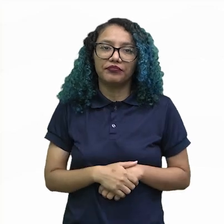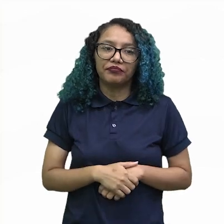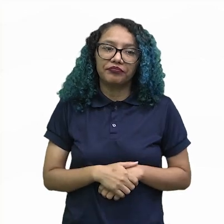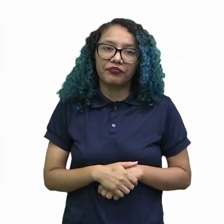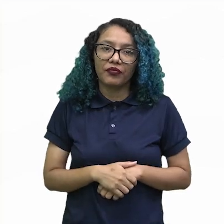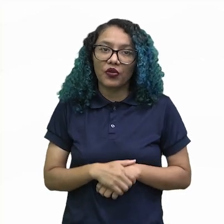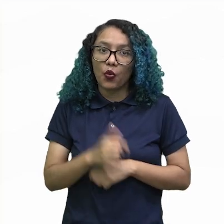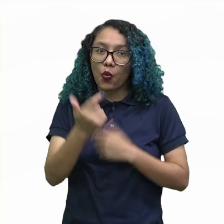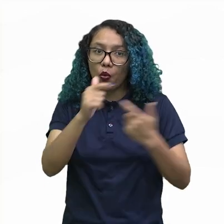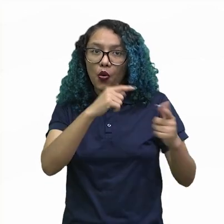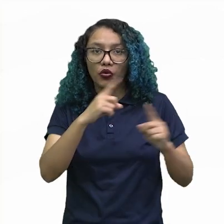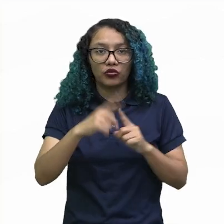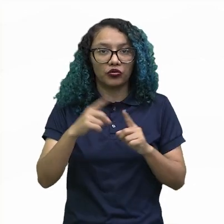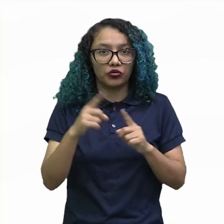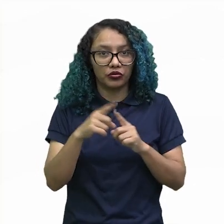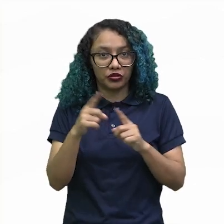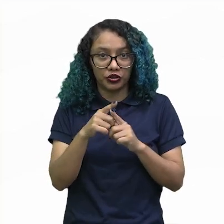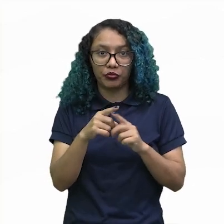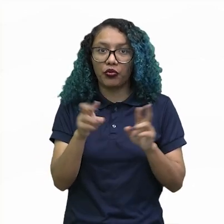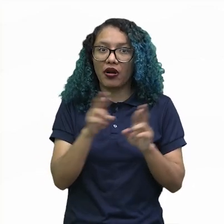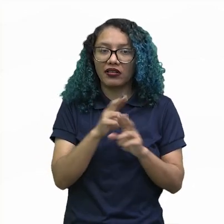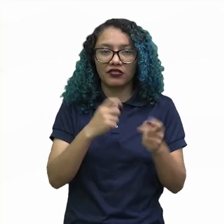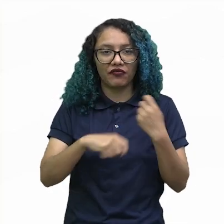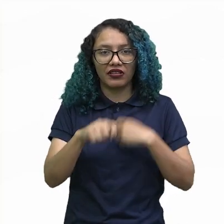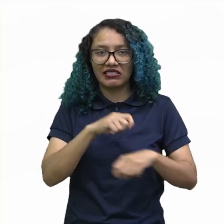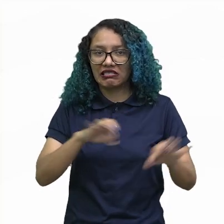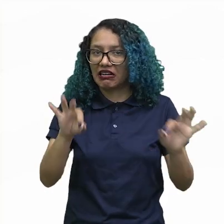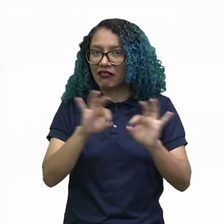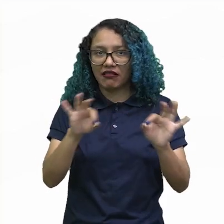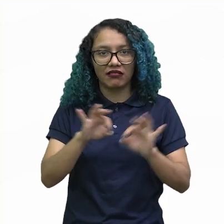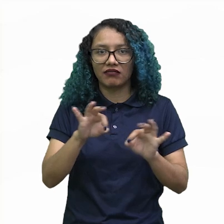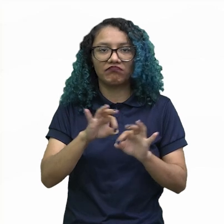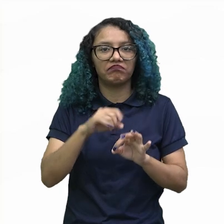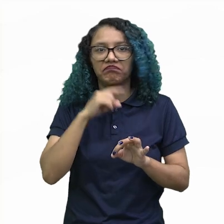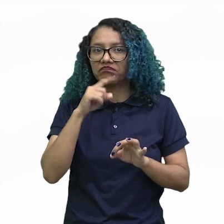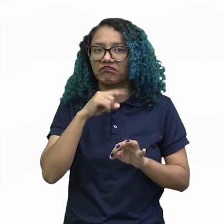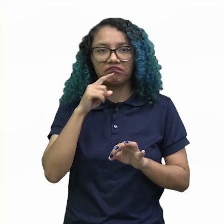mais realizar nenhum tipo de operação financeira, tá bom?